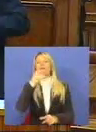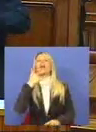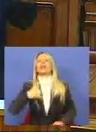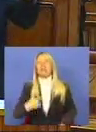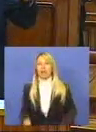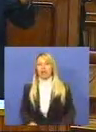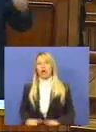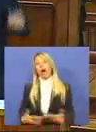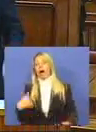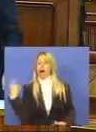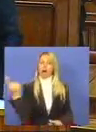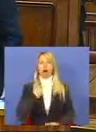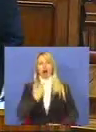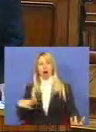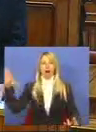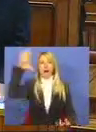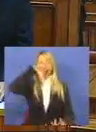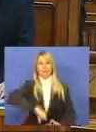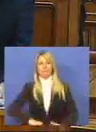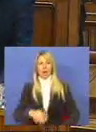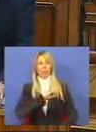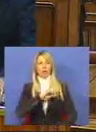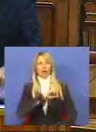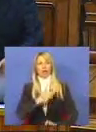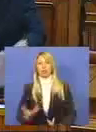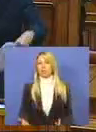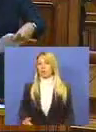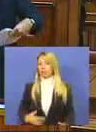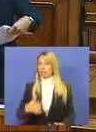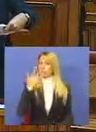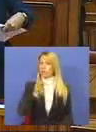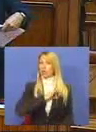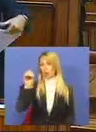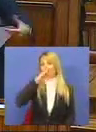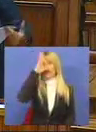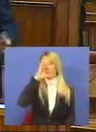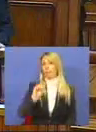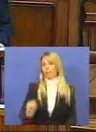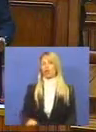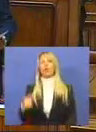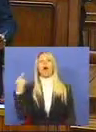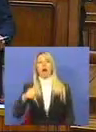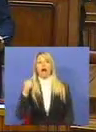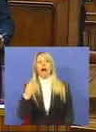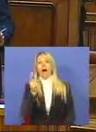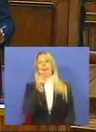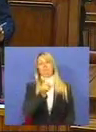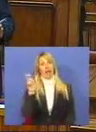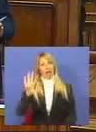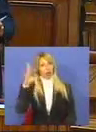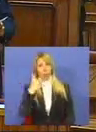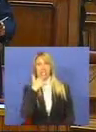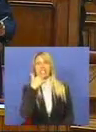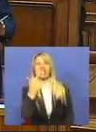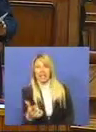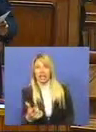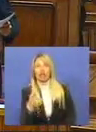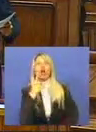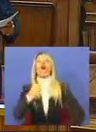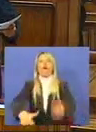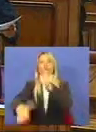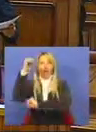somos os campeões das privatizações. Diz o Sr. Primeiro-Ministro, há palavras que uma vez ditas não têm retorno.